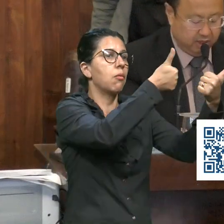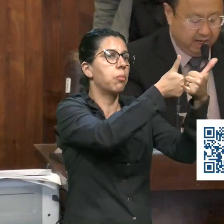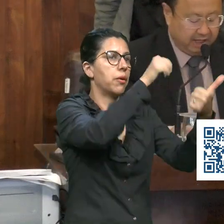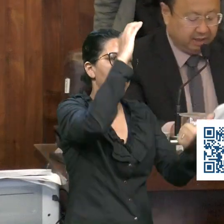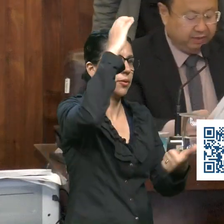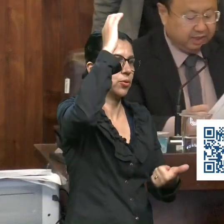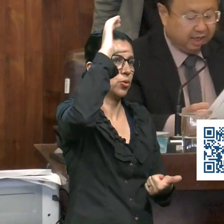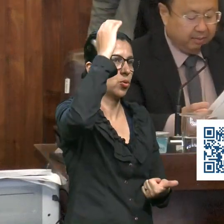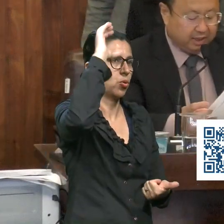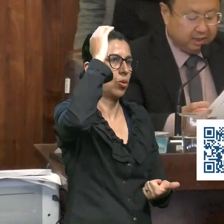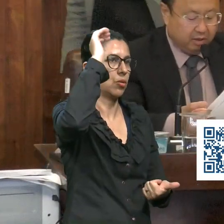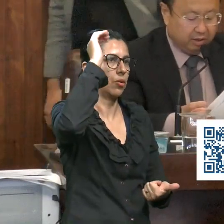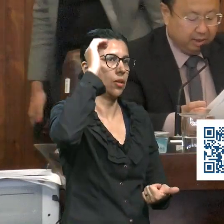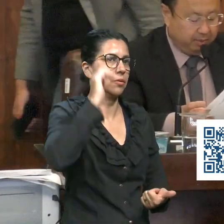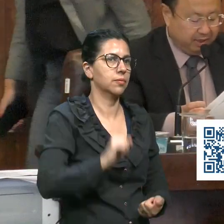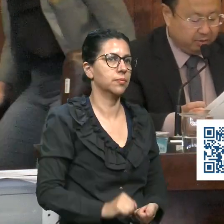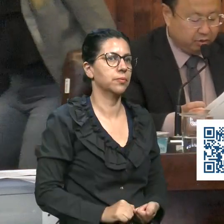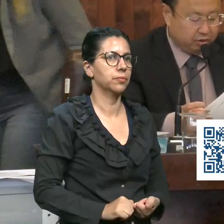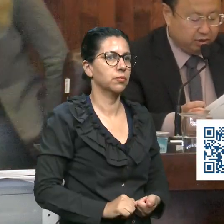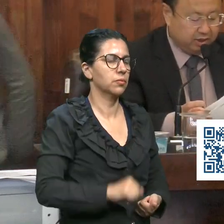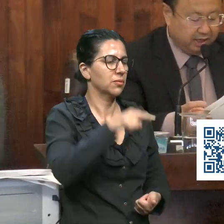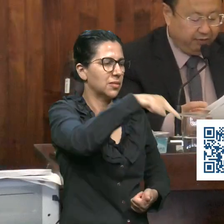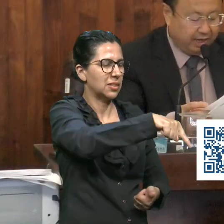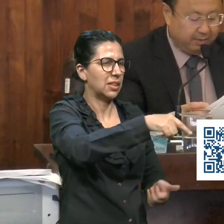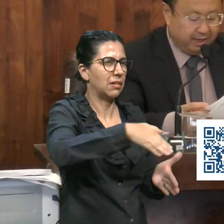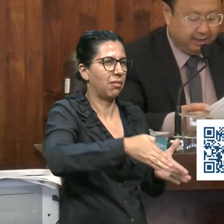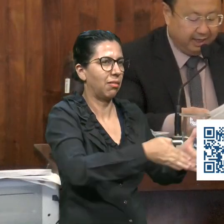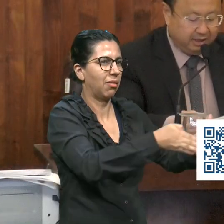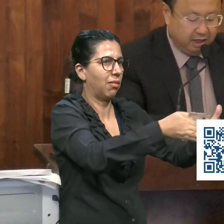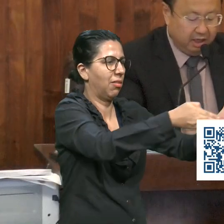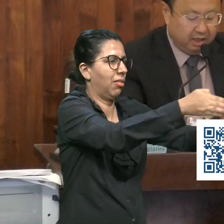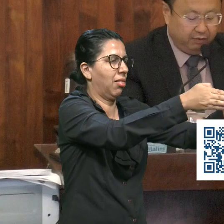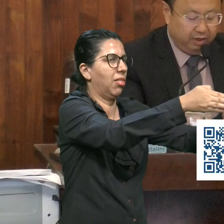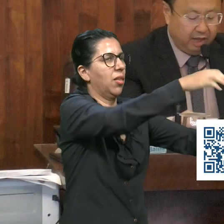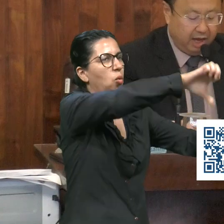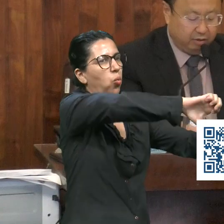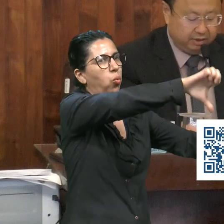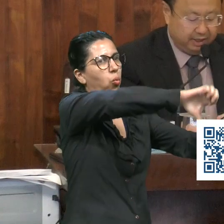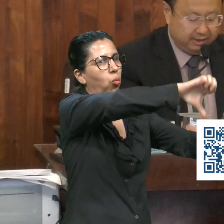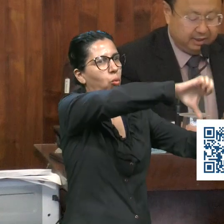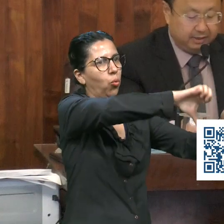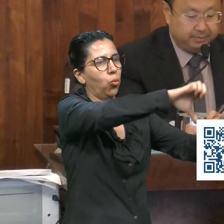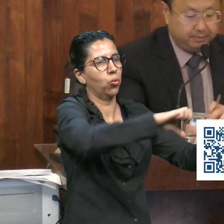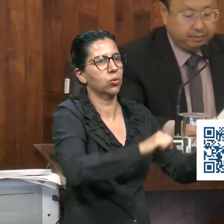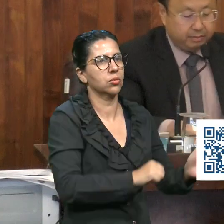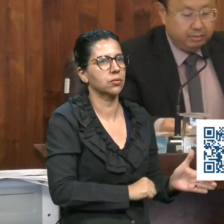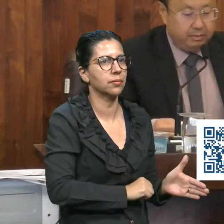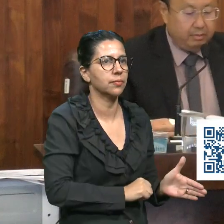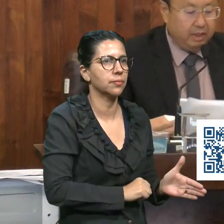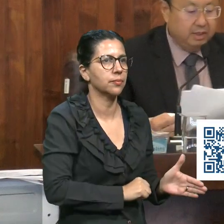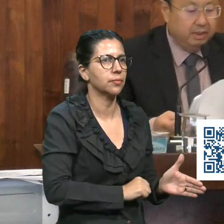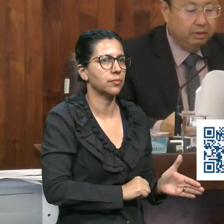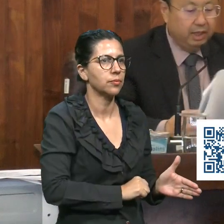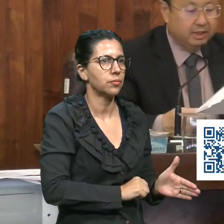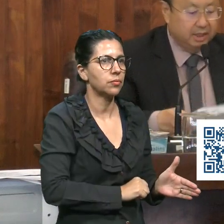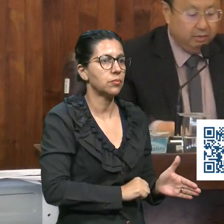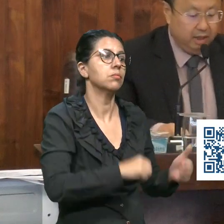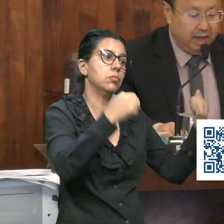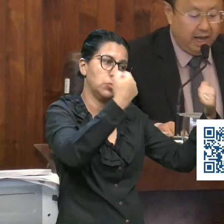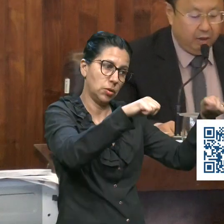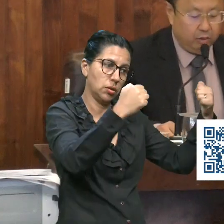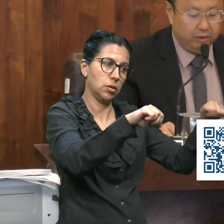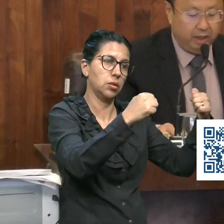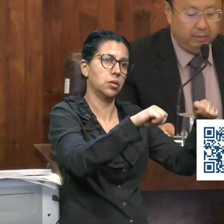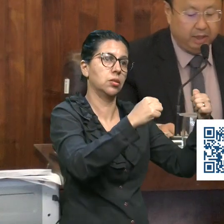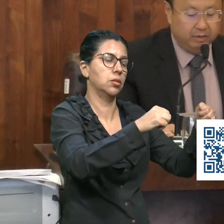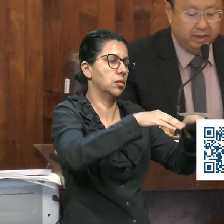Sul. Haja vista que a mesa se encontra em péssimas condições de trafegabilidade devido à ausência de manutenção